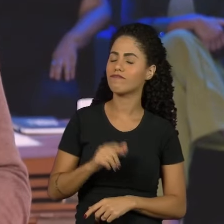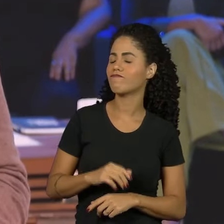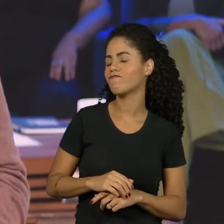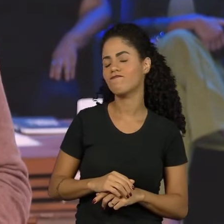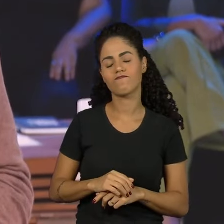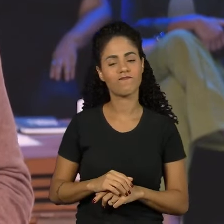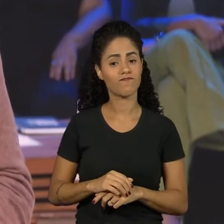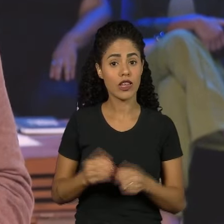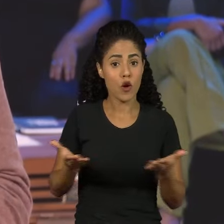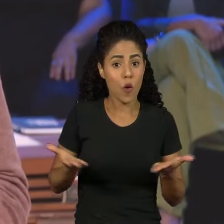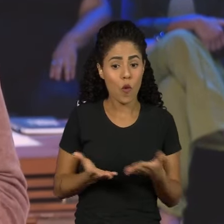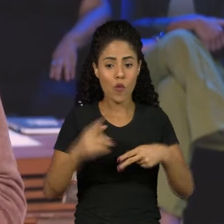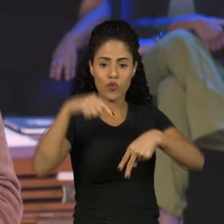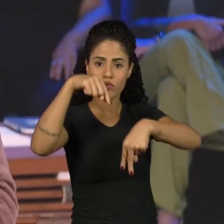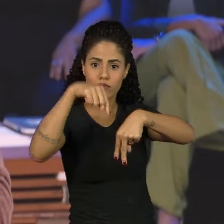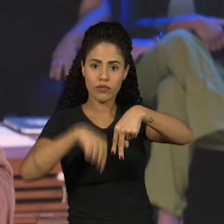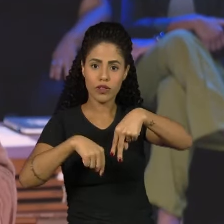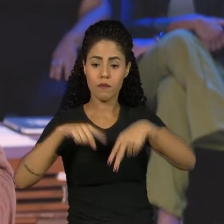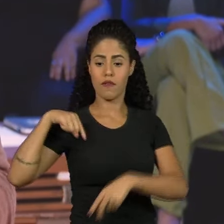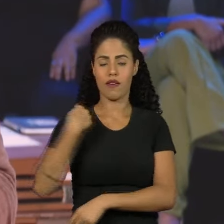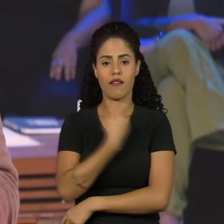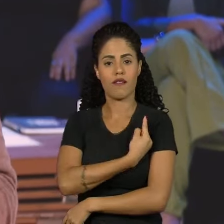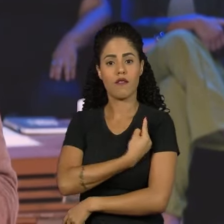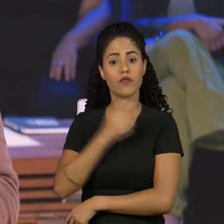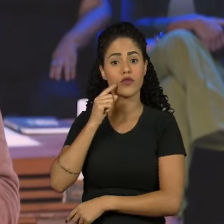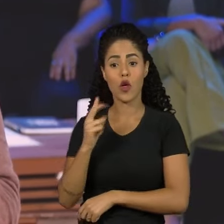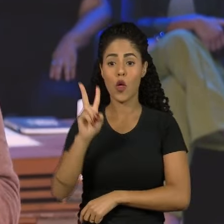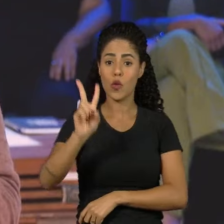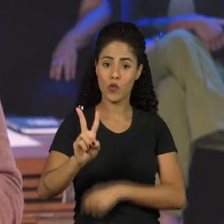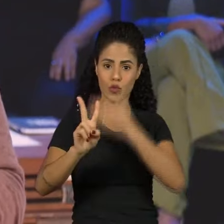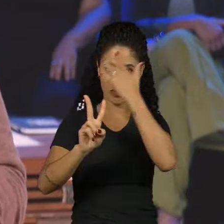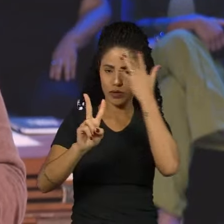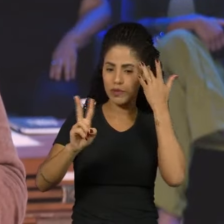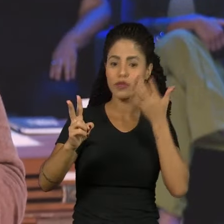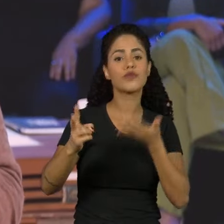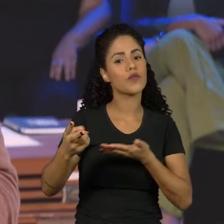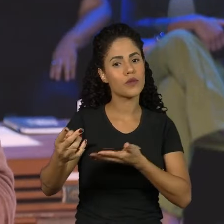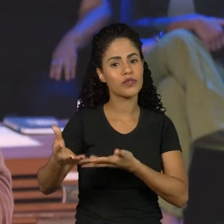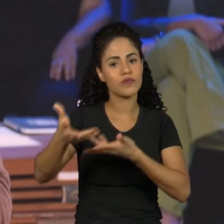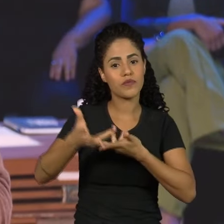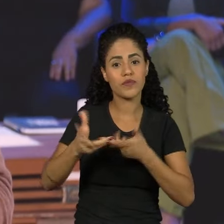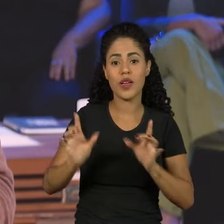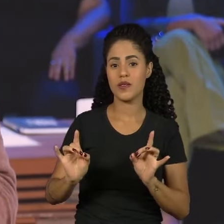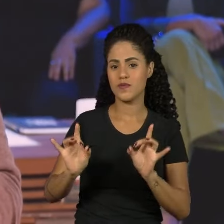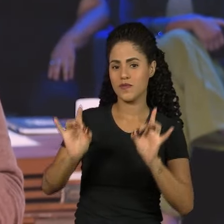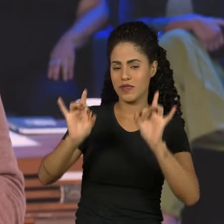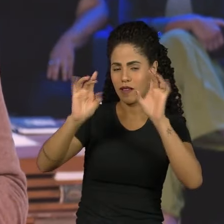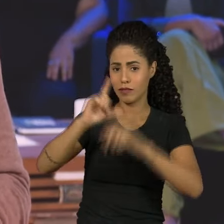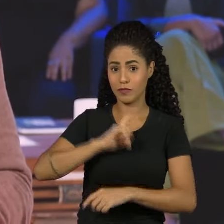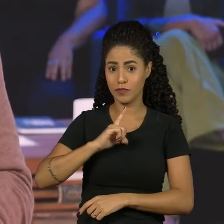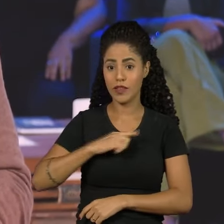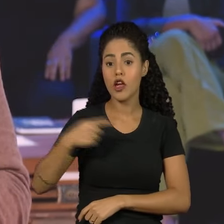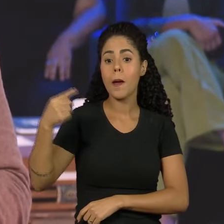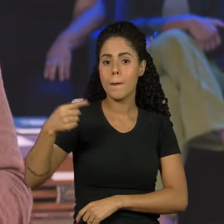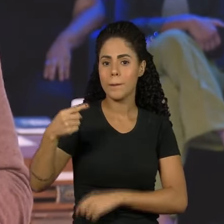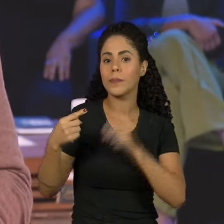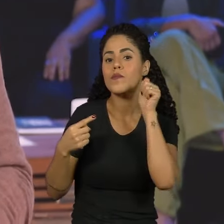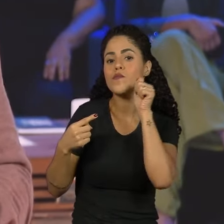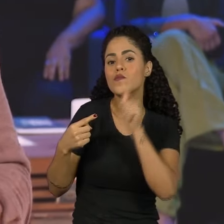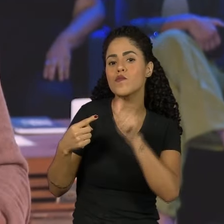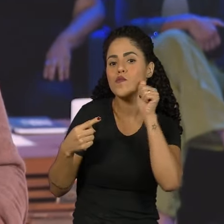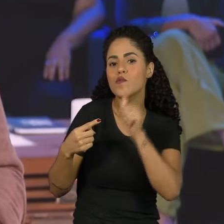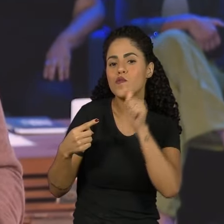No Arena dos Saberes de hoje, nós vamos receber 2 convidados muito especiais. Primeiro, uma mulher